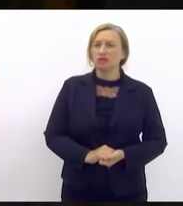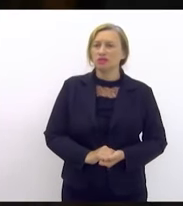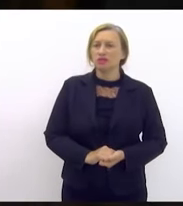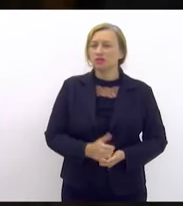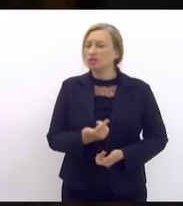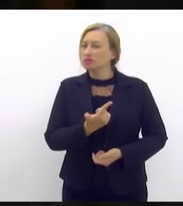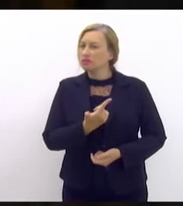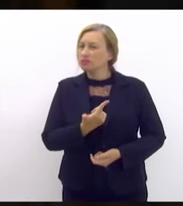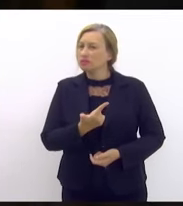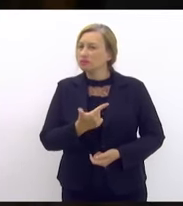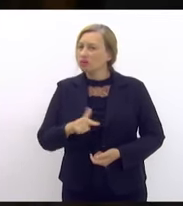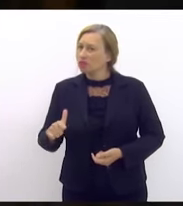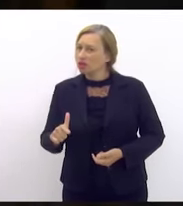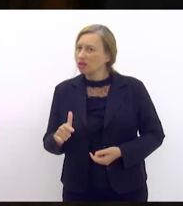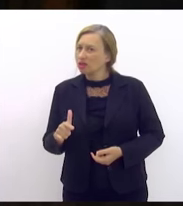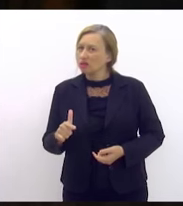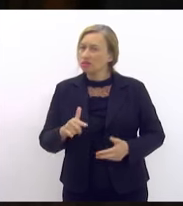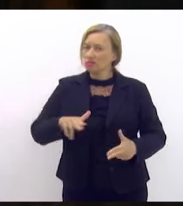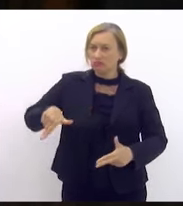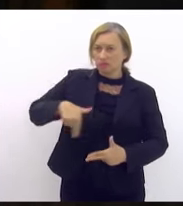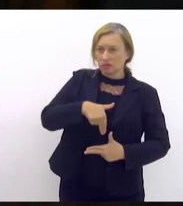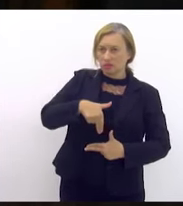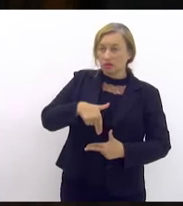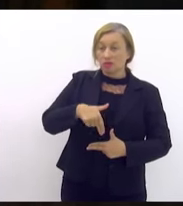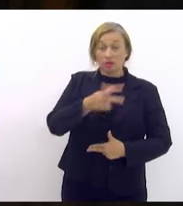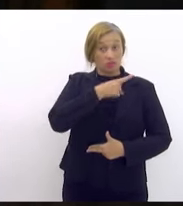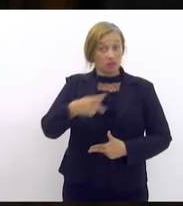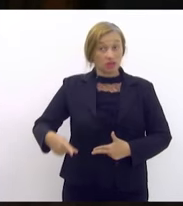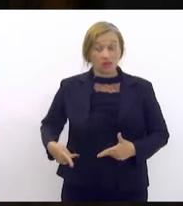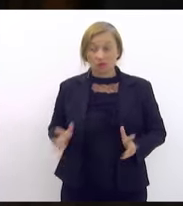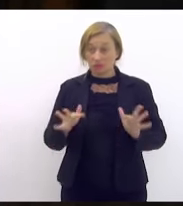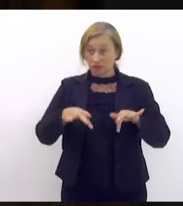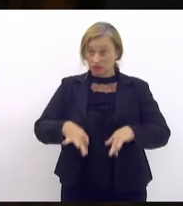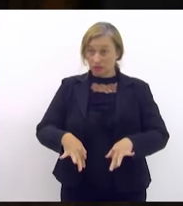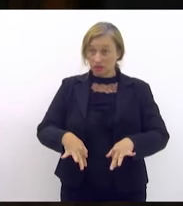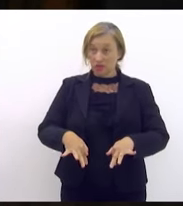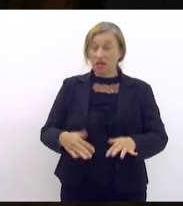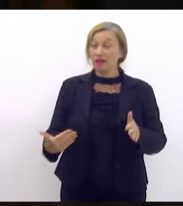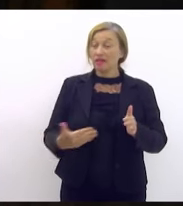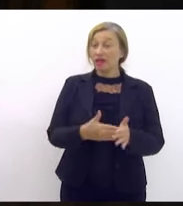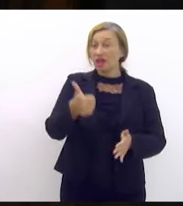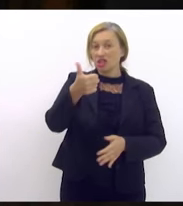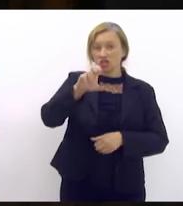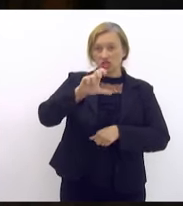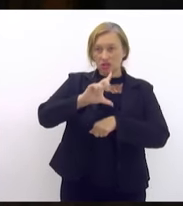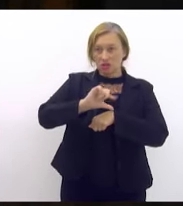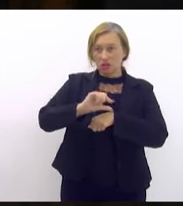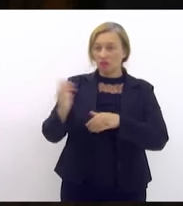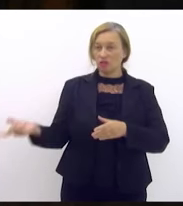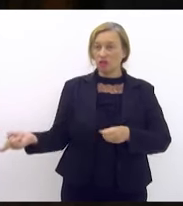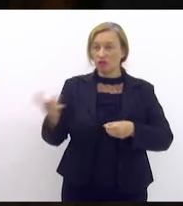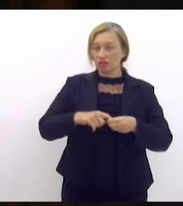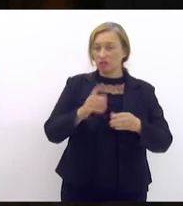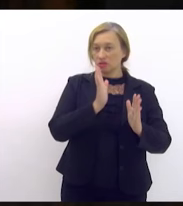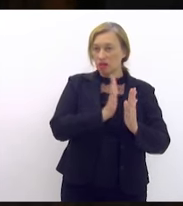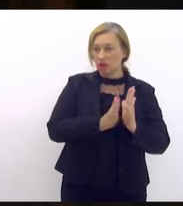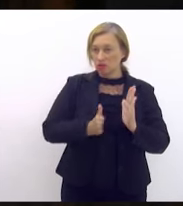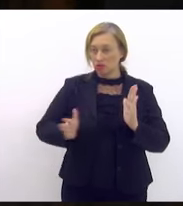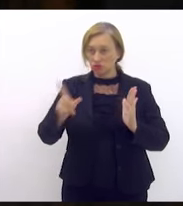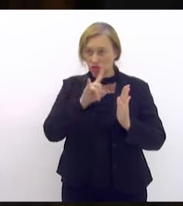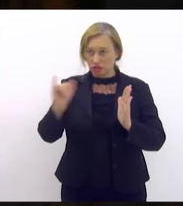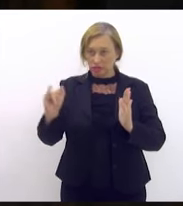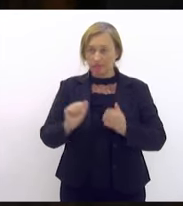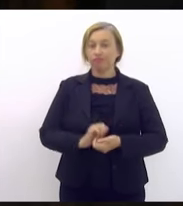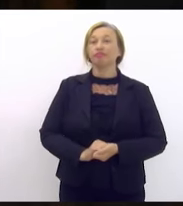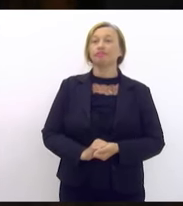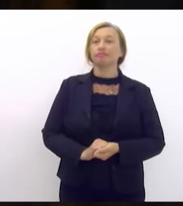não havendo mais orador inscrito a presidência suspende a sessão até às 15 horas quando retornaremos com a ordem